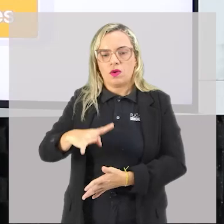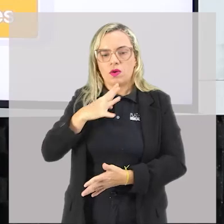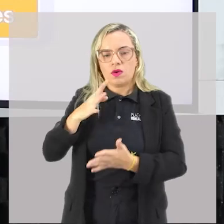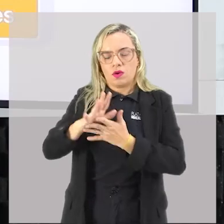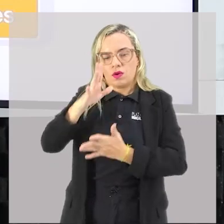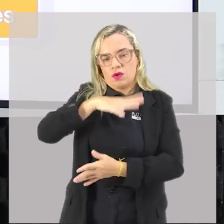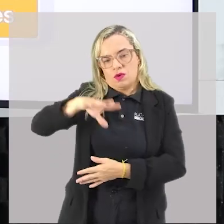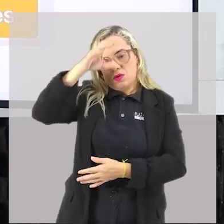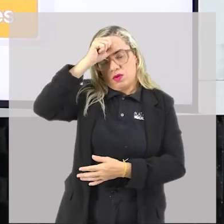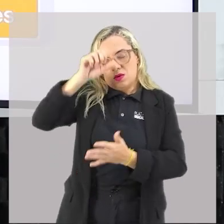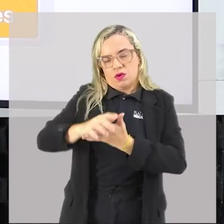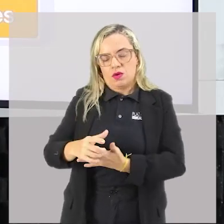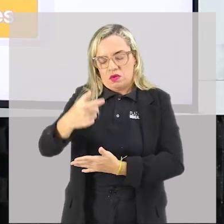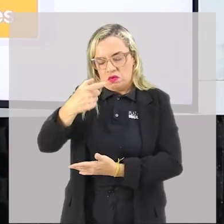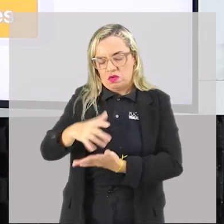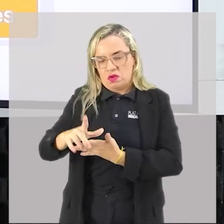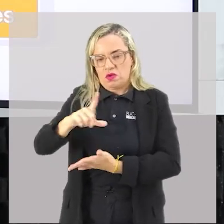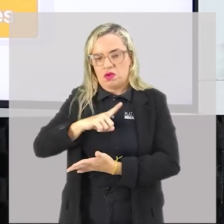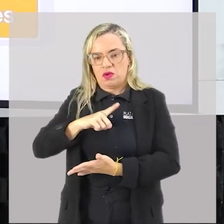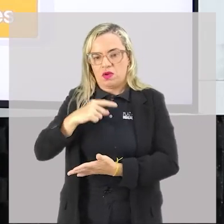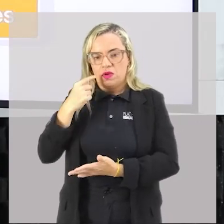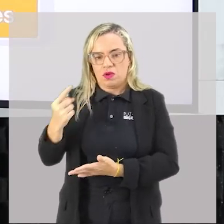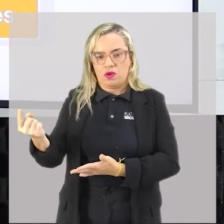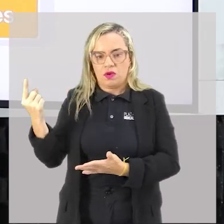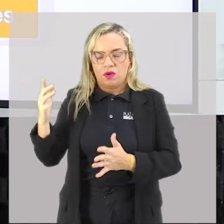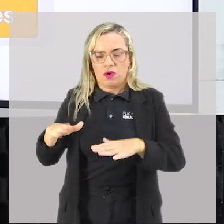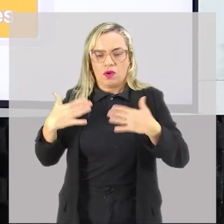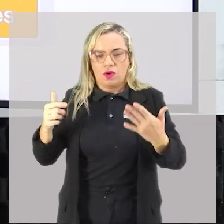conhecimento eu tenho, ou abilities eu